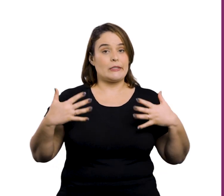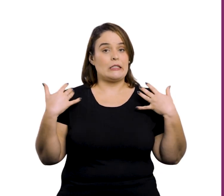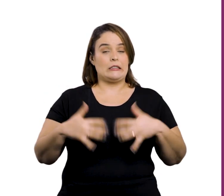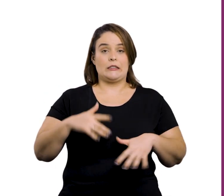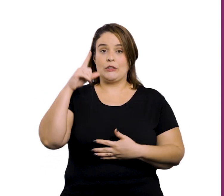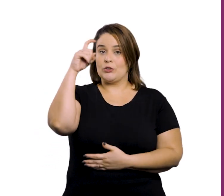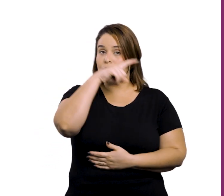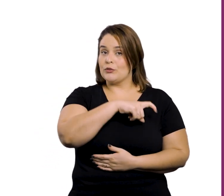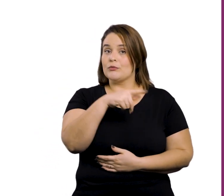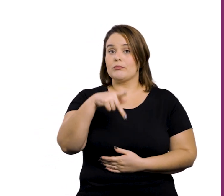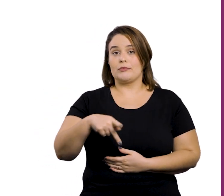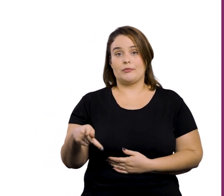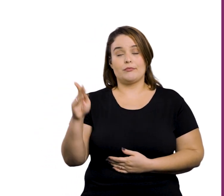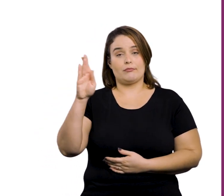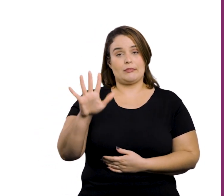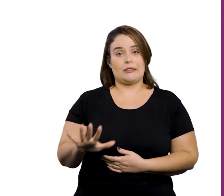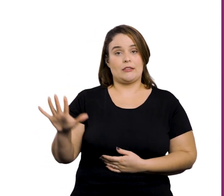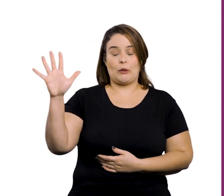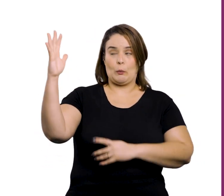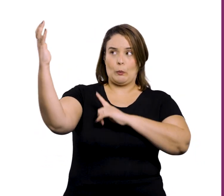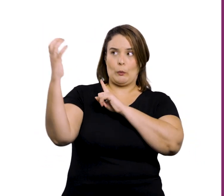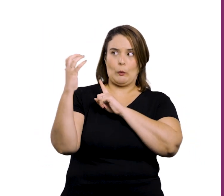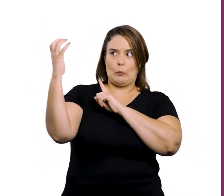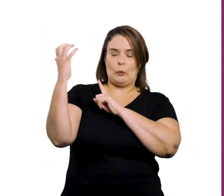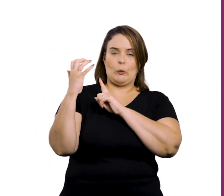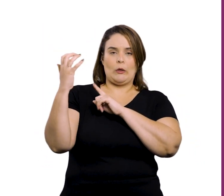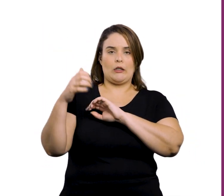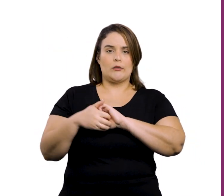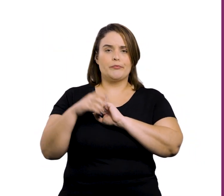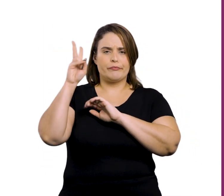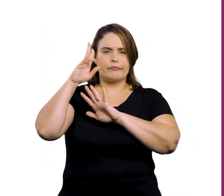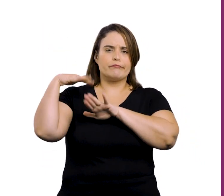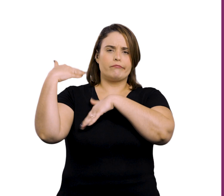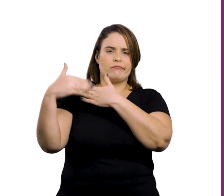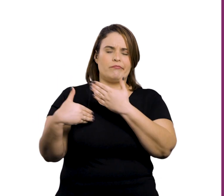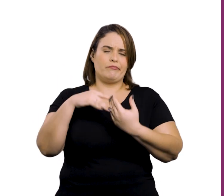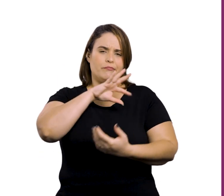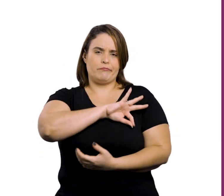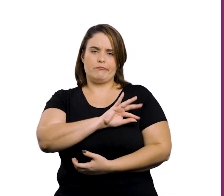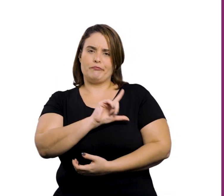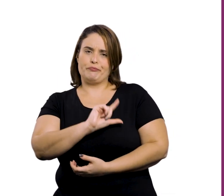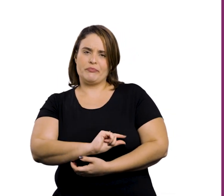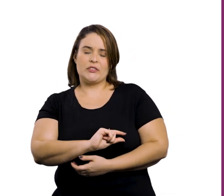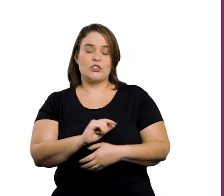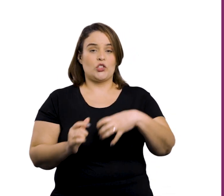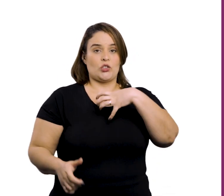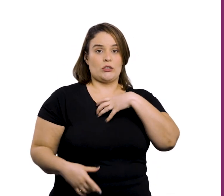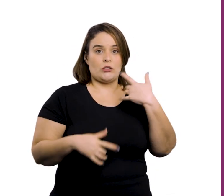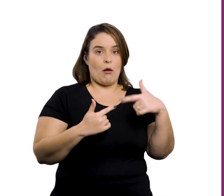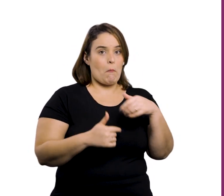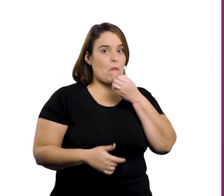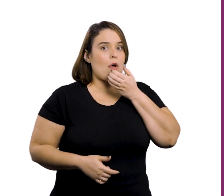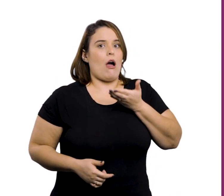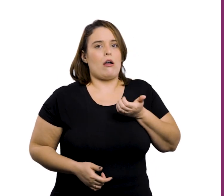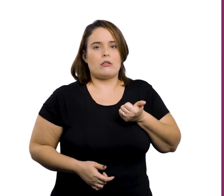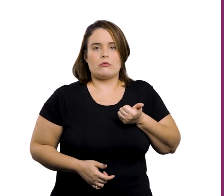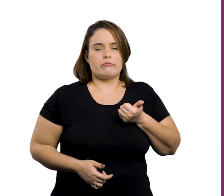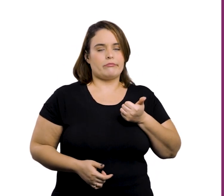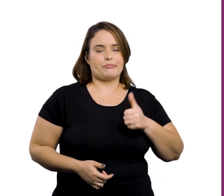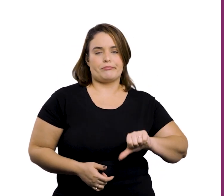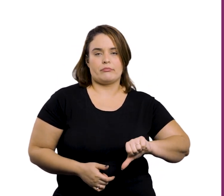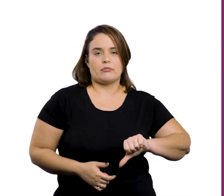ser professor no Brasil. Além de sofrerem historicamente com a má remuneração, péssimas condições de trabalho